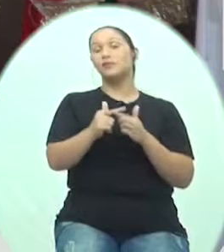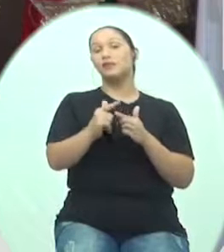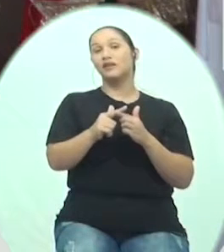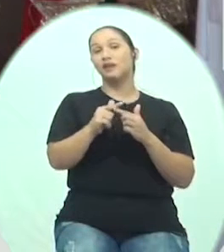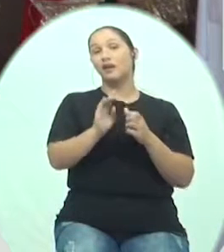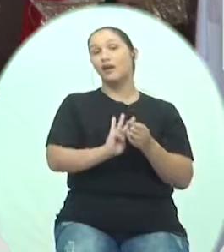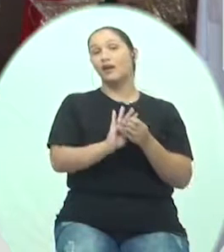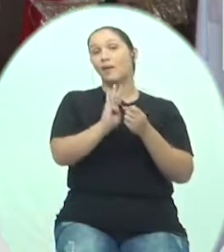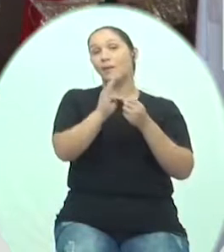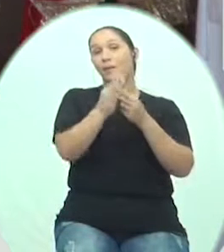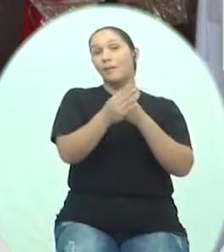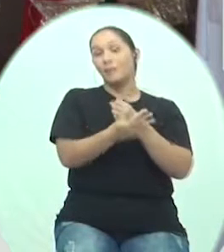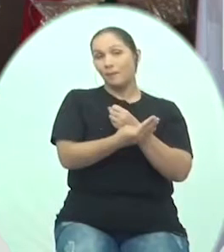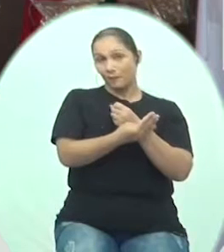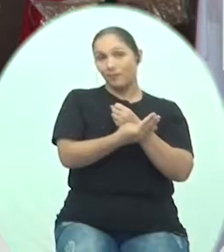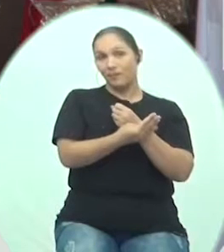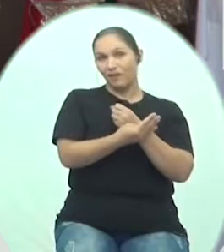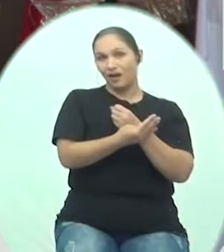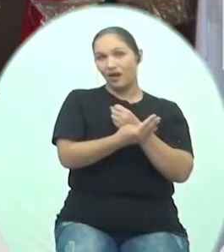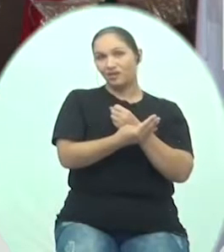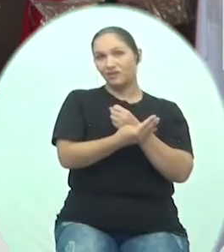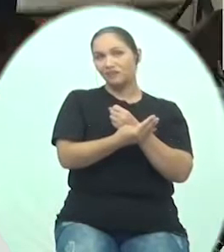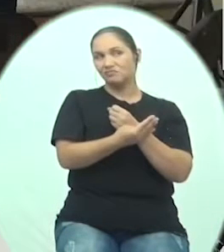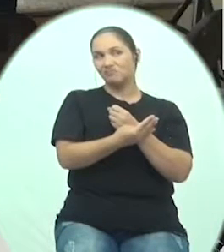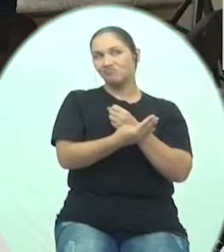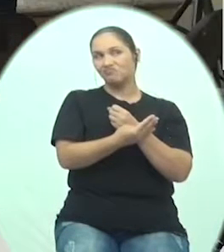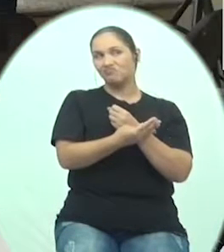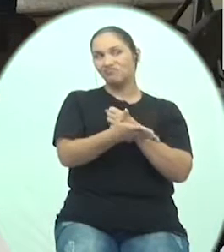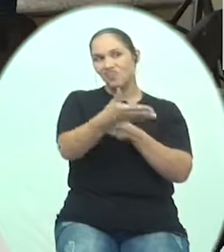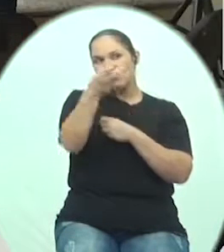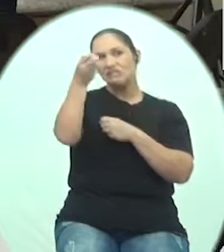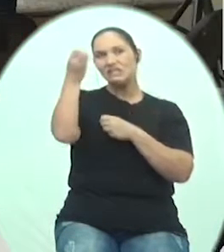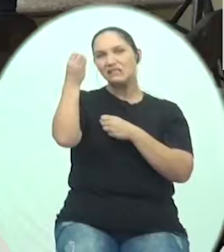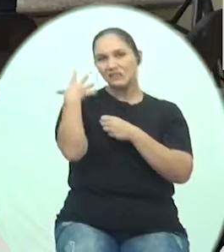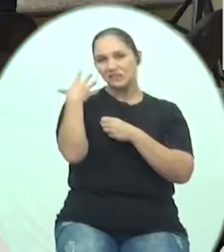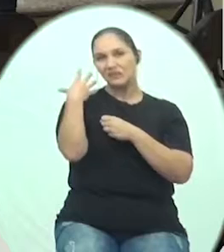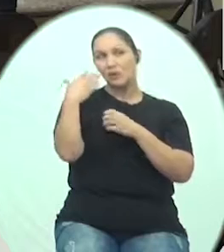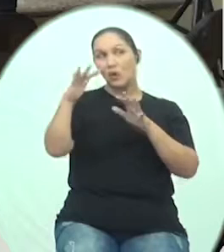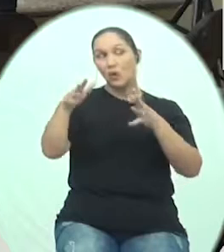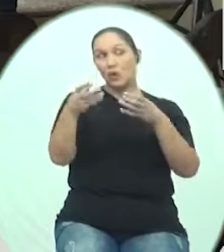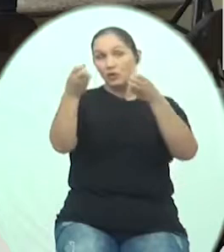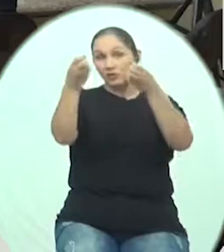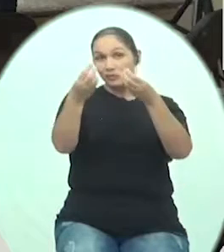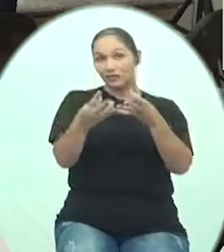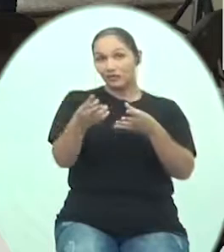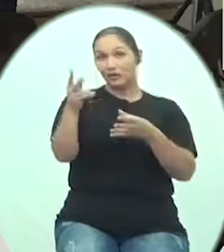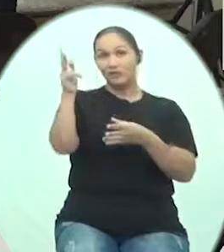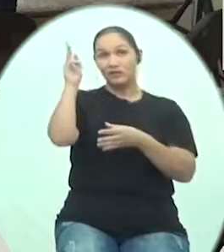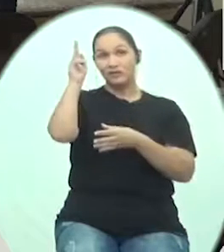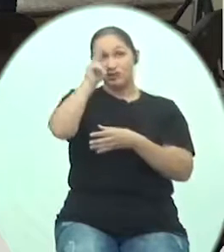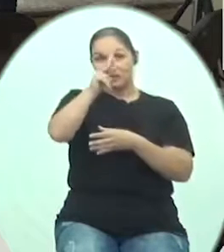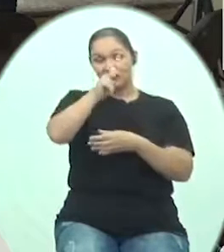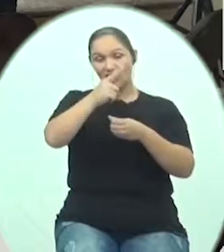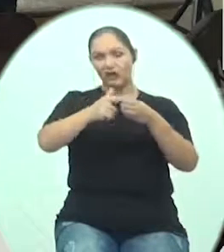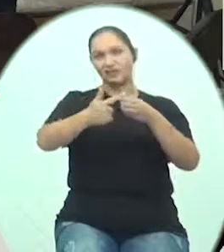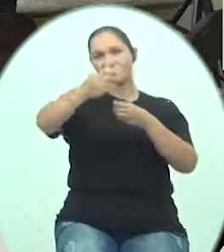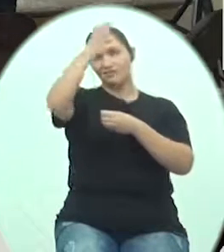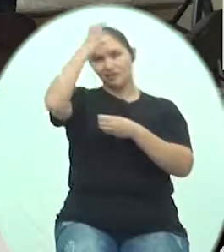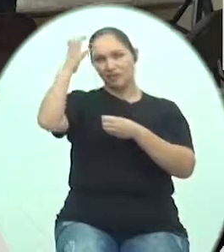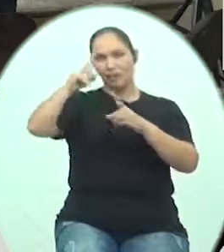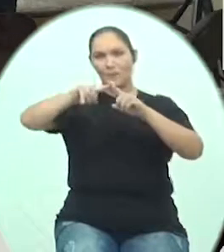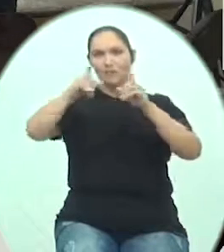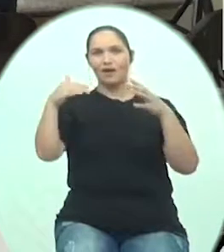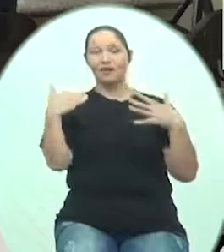seja muito lembrado quando se fala na história da nossa cidade então é impossível contar a história de